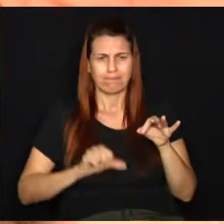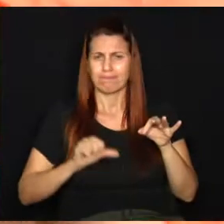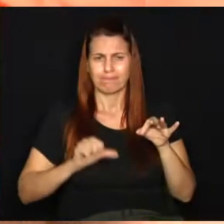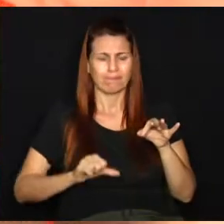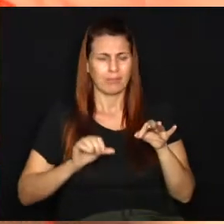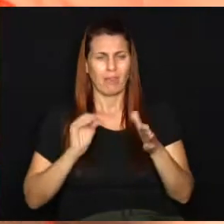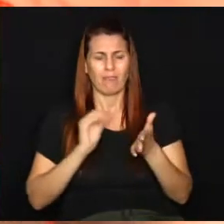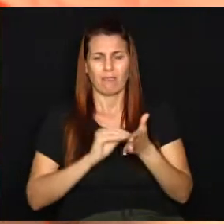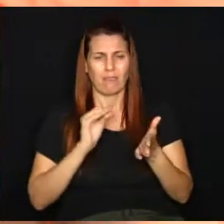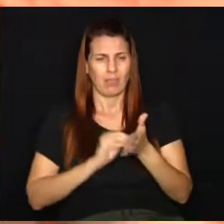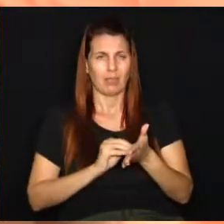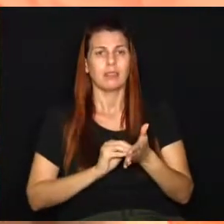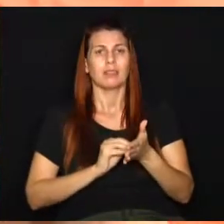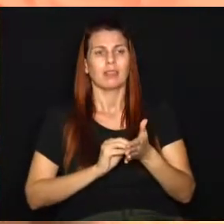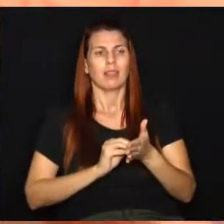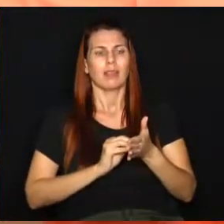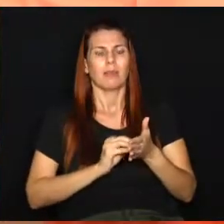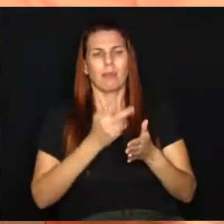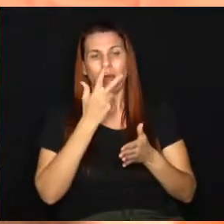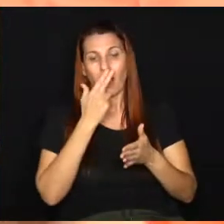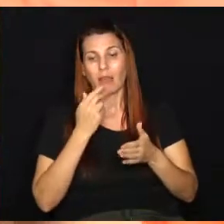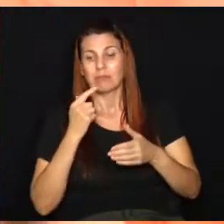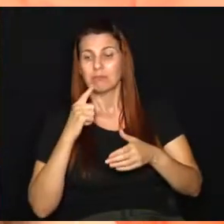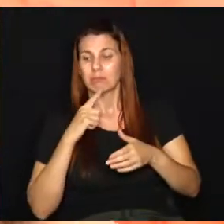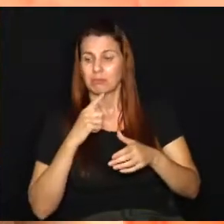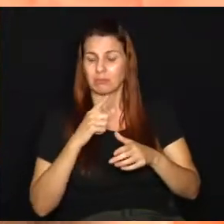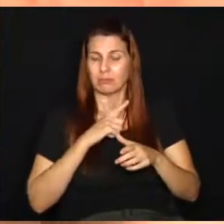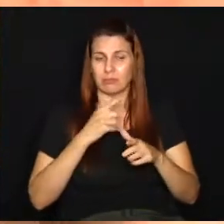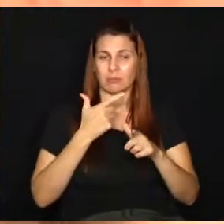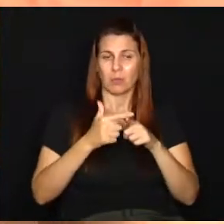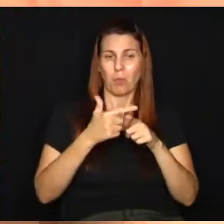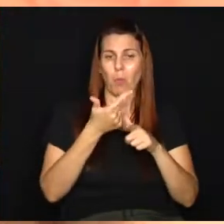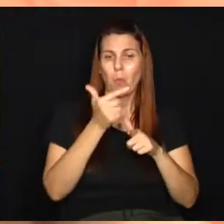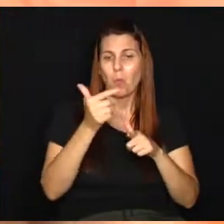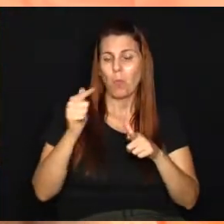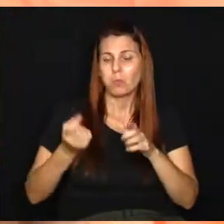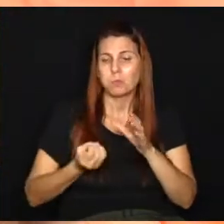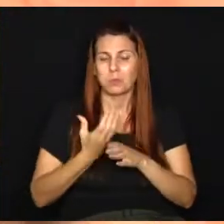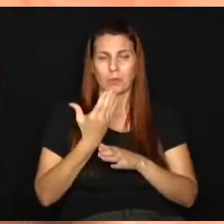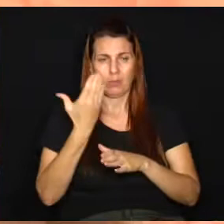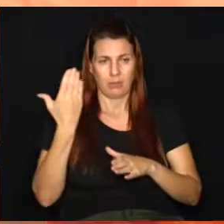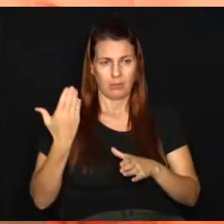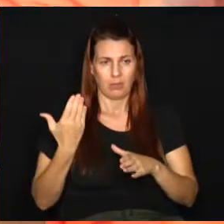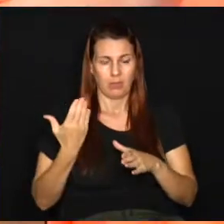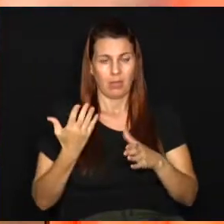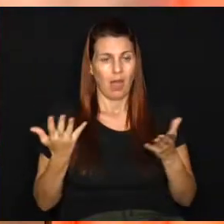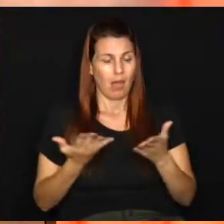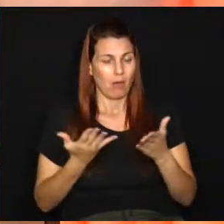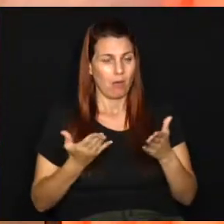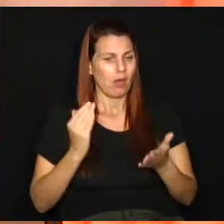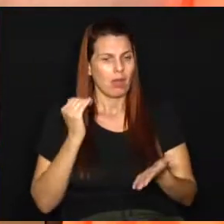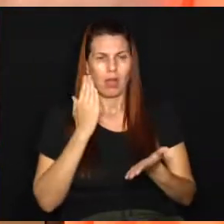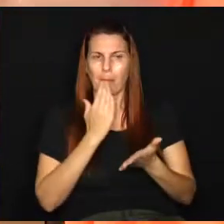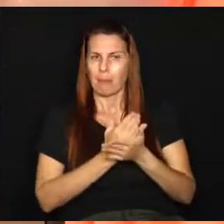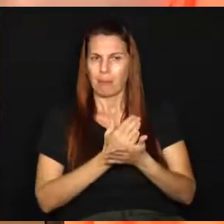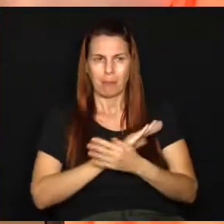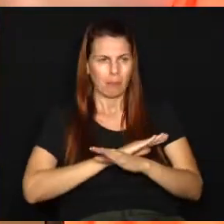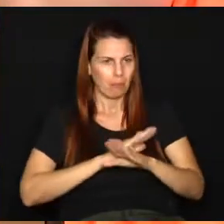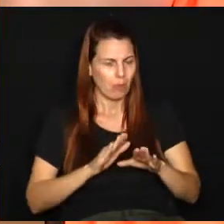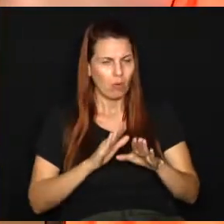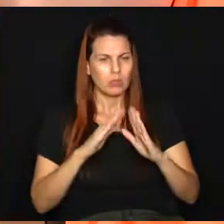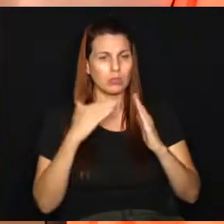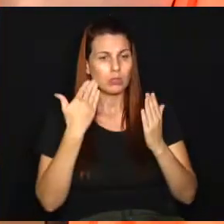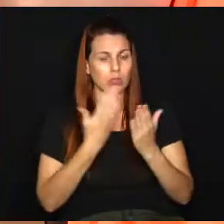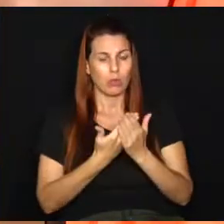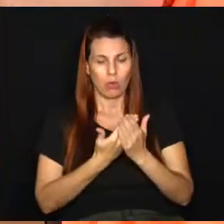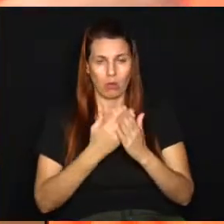a precarização vai gerando outros problemas. Então, acabou o período integral para crianças acima de 3 anos, a